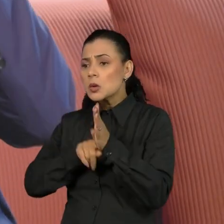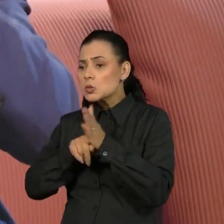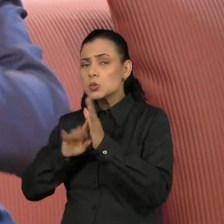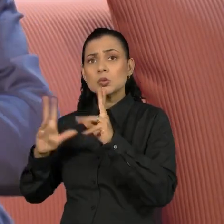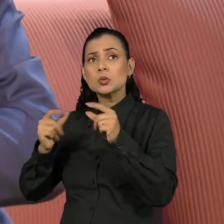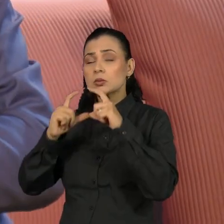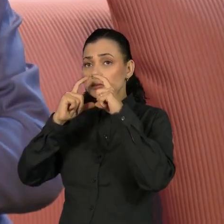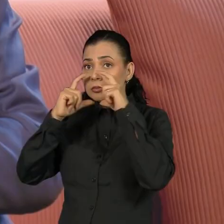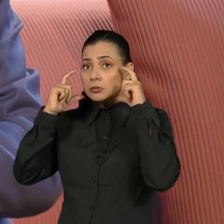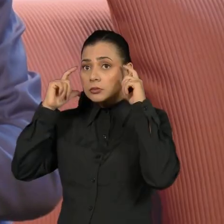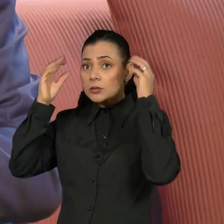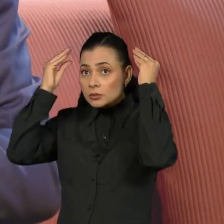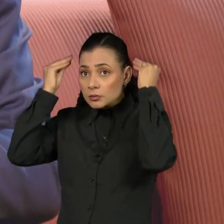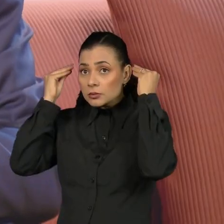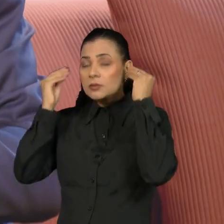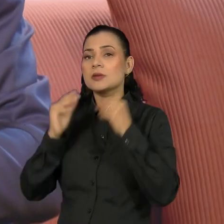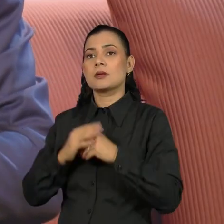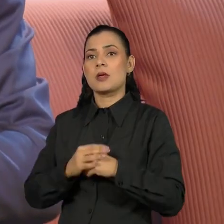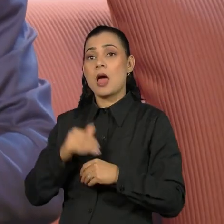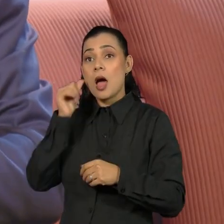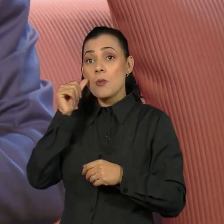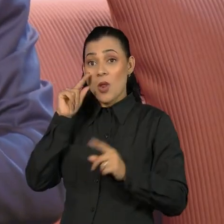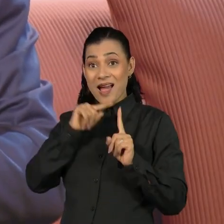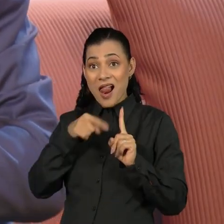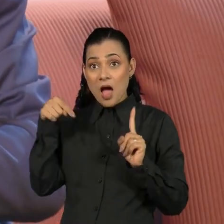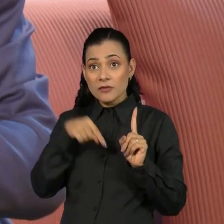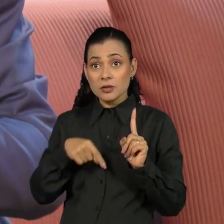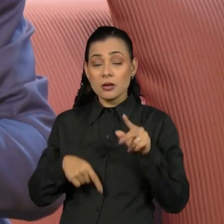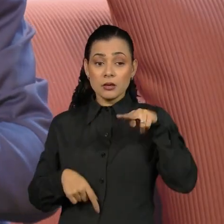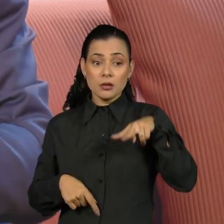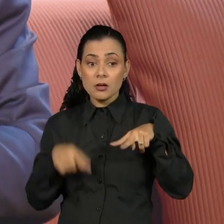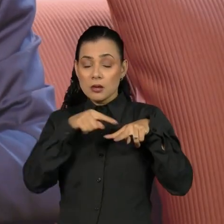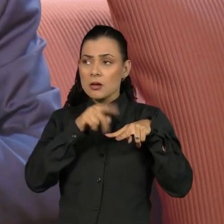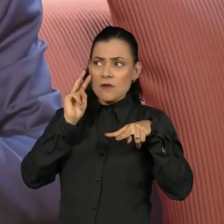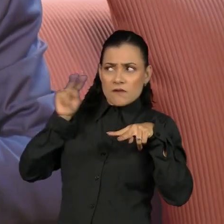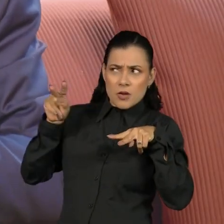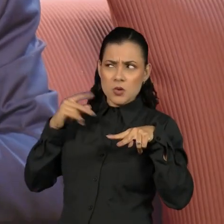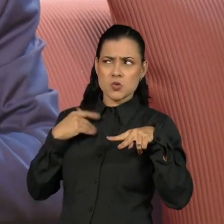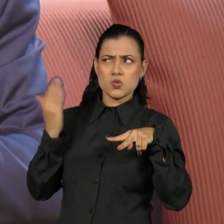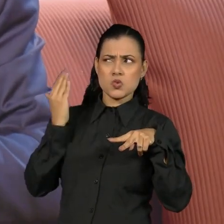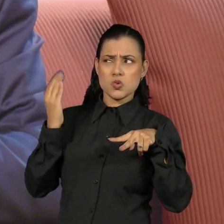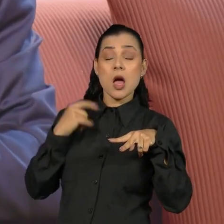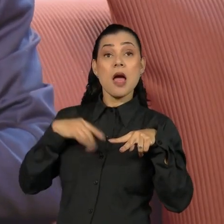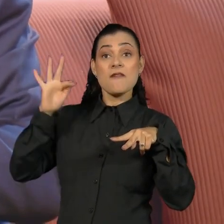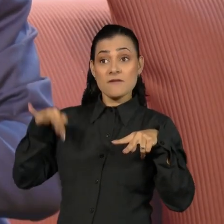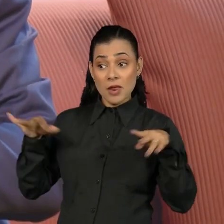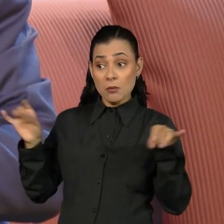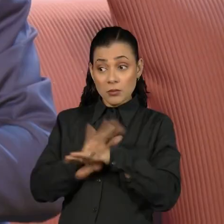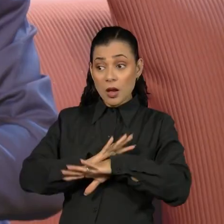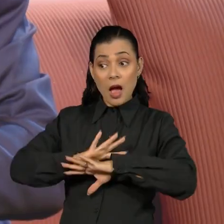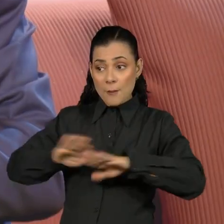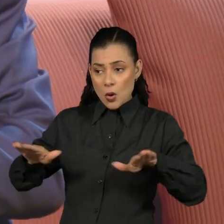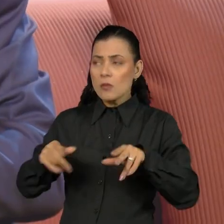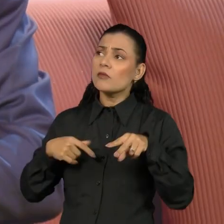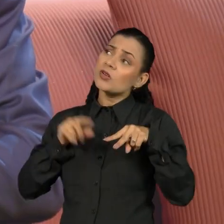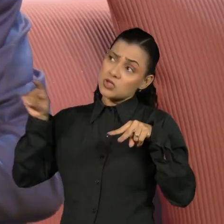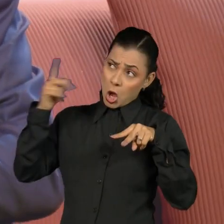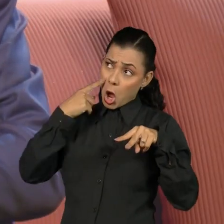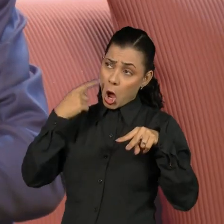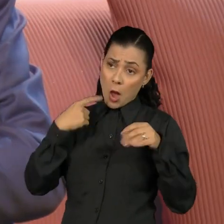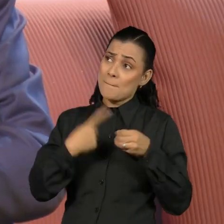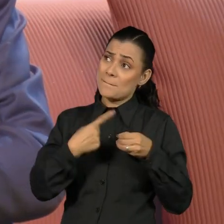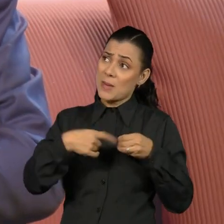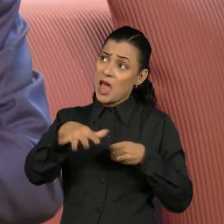máscara e gorro, e a paciente me reconheceu. Aí, no final da cirurgia, ela falou: doutor, e no bairro do